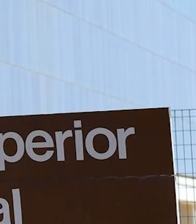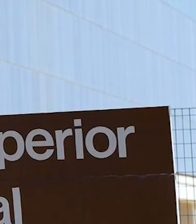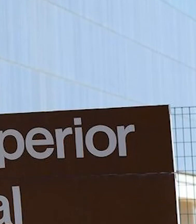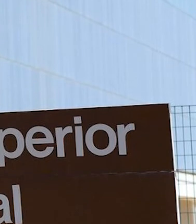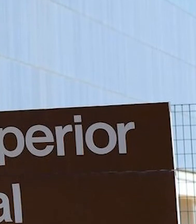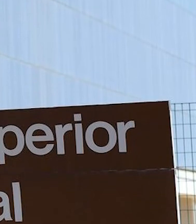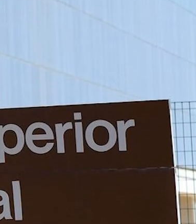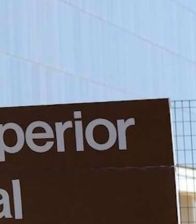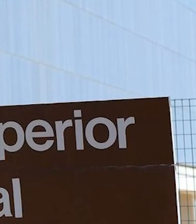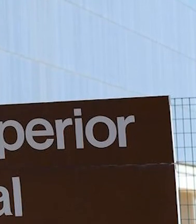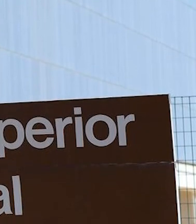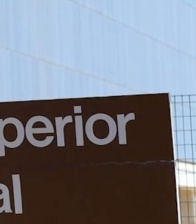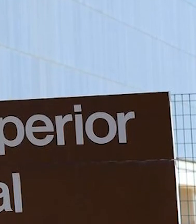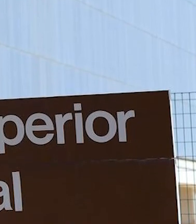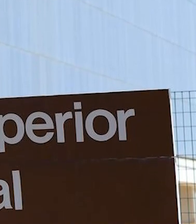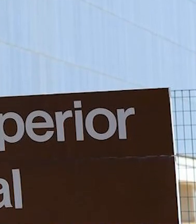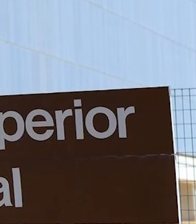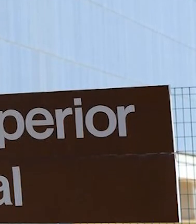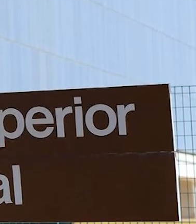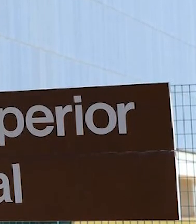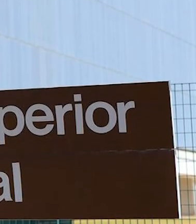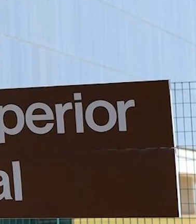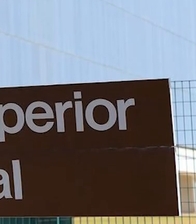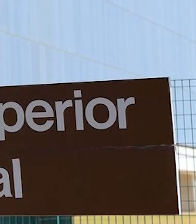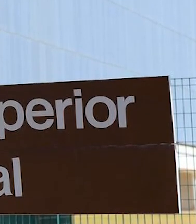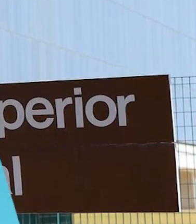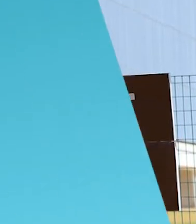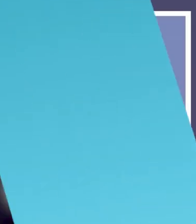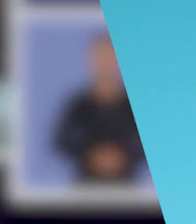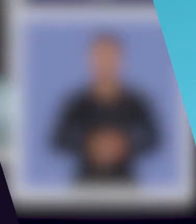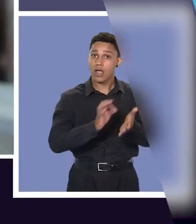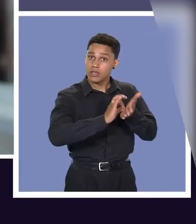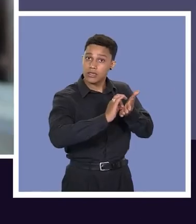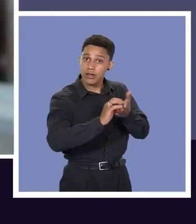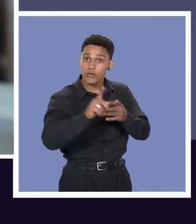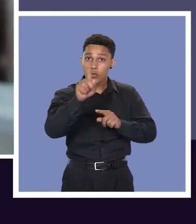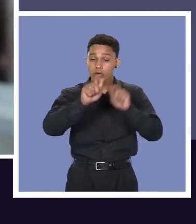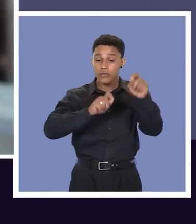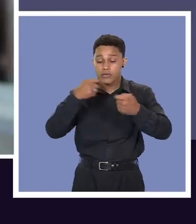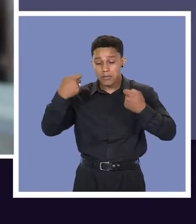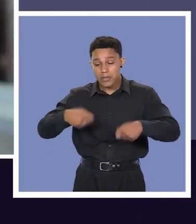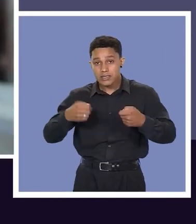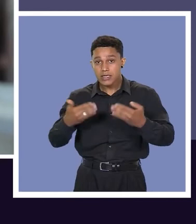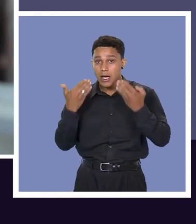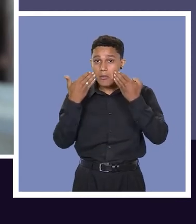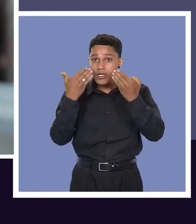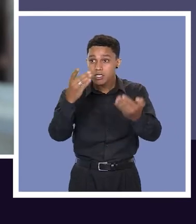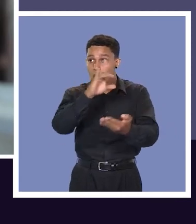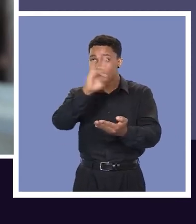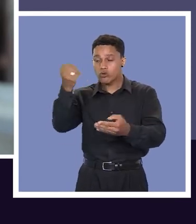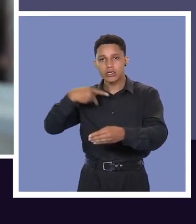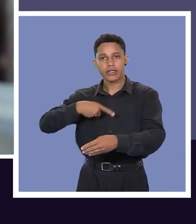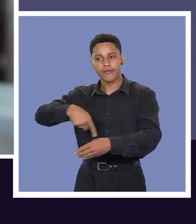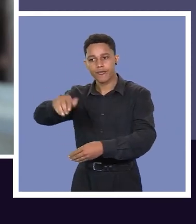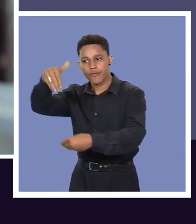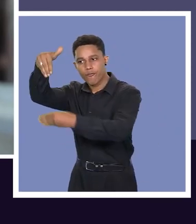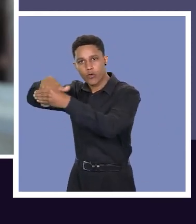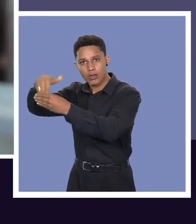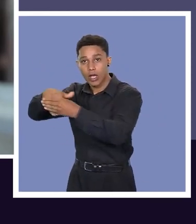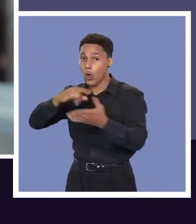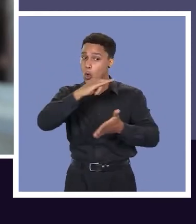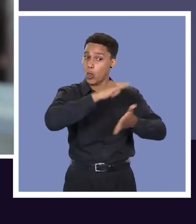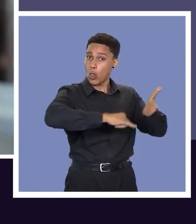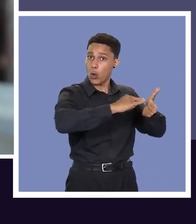vídeos trazendo informações importantes do Tribunal Superior Eleitoral. Anota aí o que você precisa apresentar no dia da